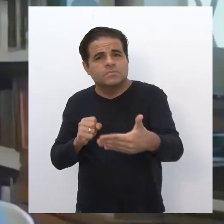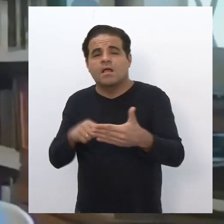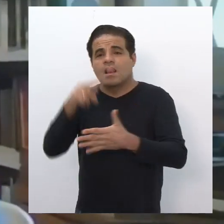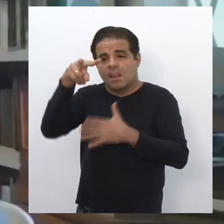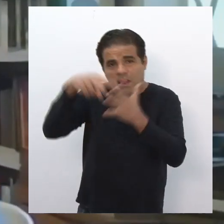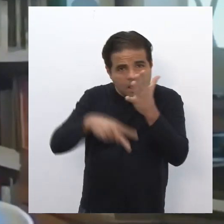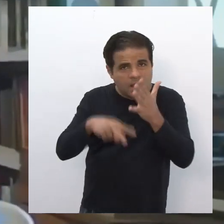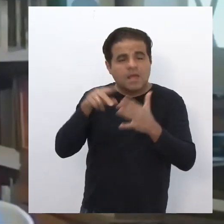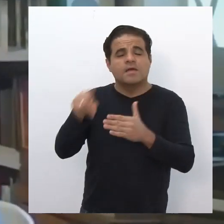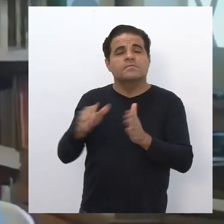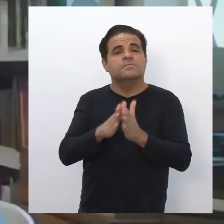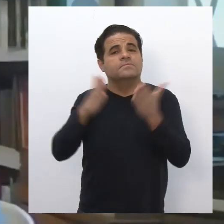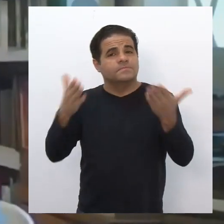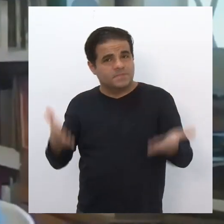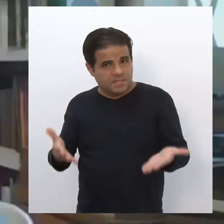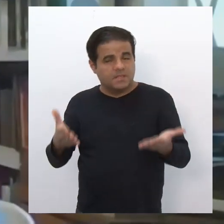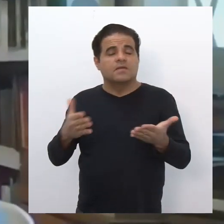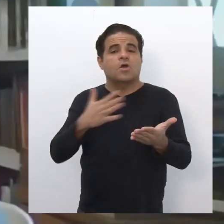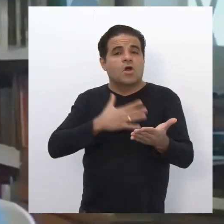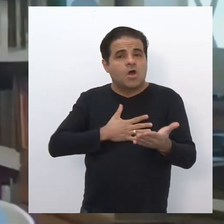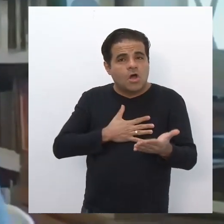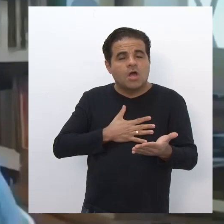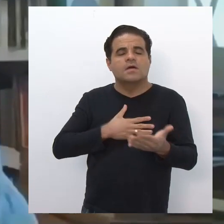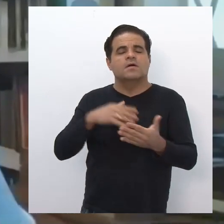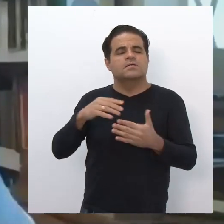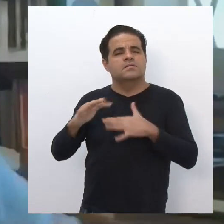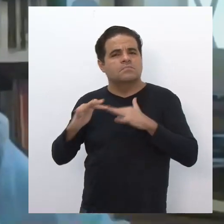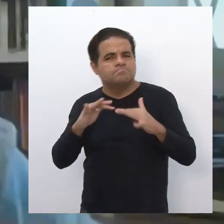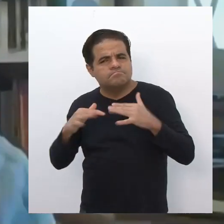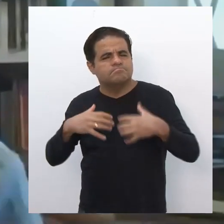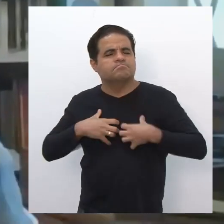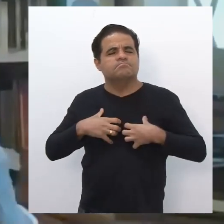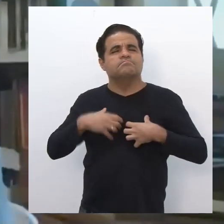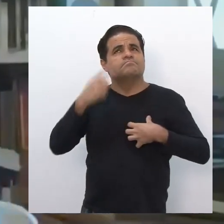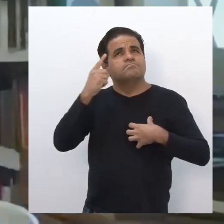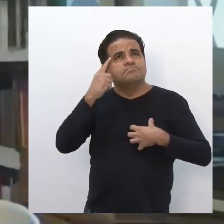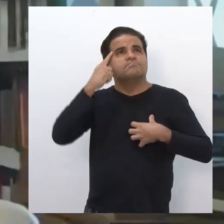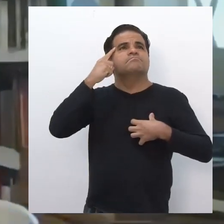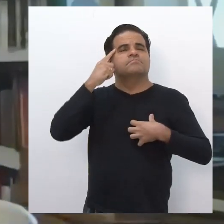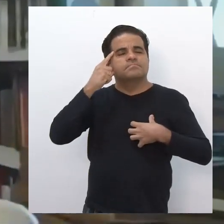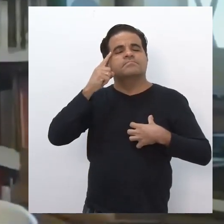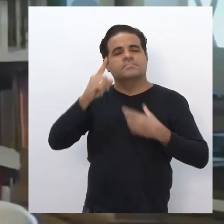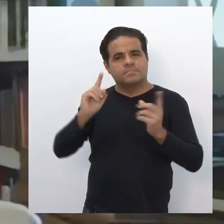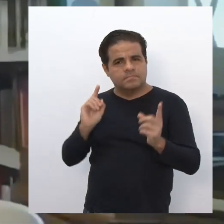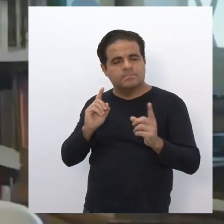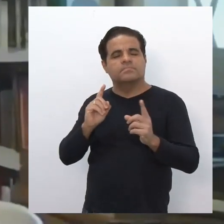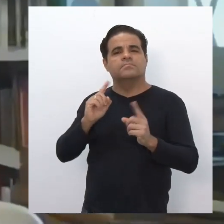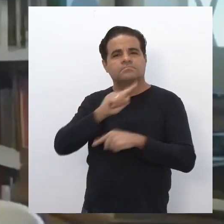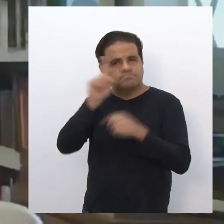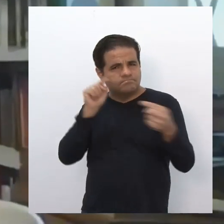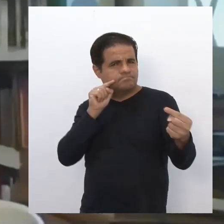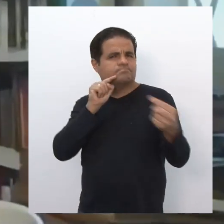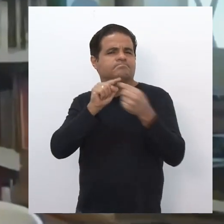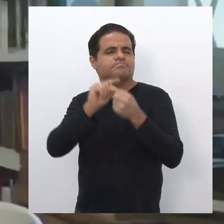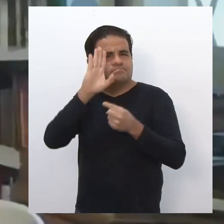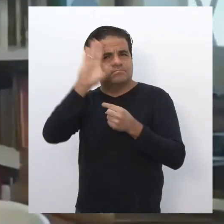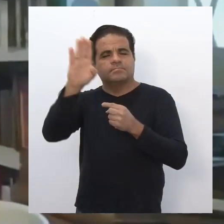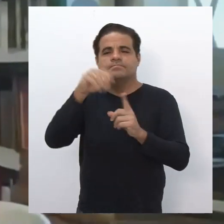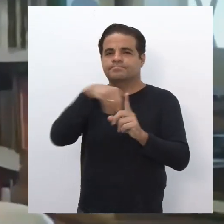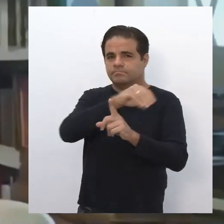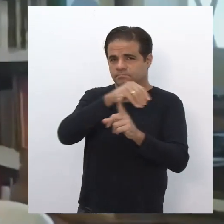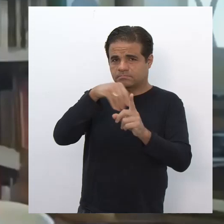né? Adora o que faz, e gosta de gente, ele está, né, ele tá imbuído dessa função mediadora. Acho que a chave toda está